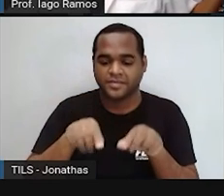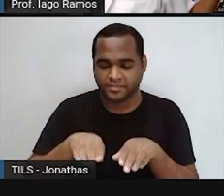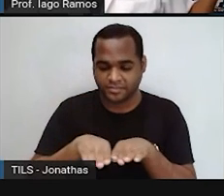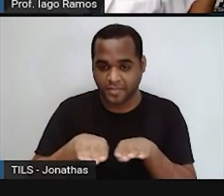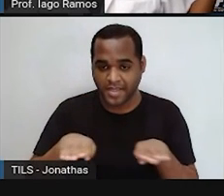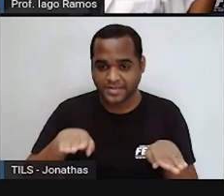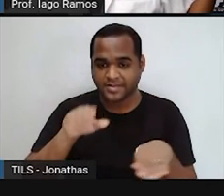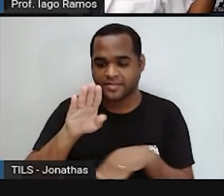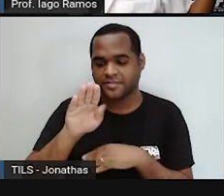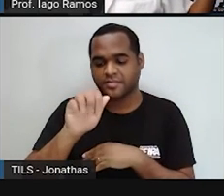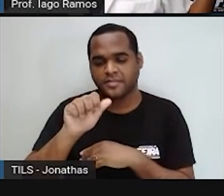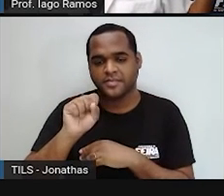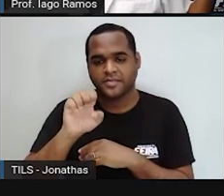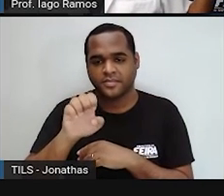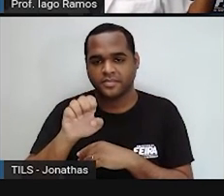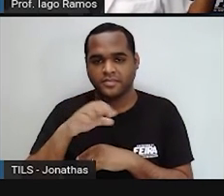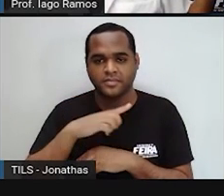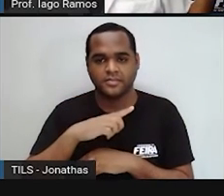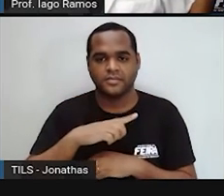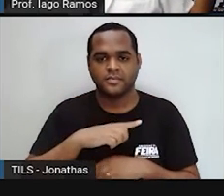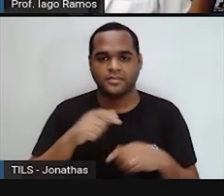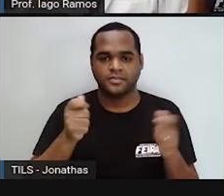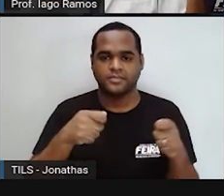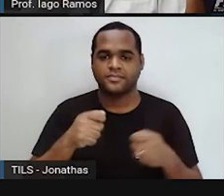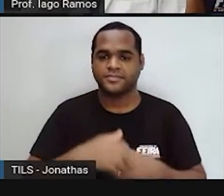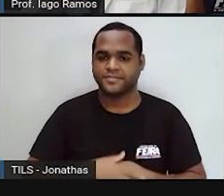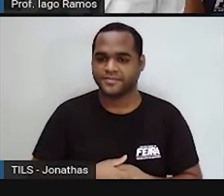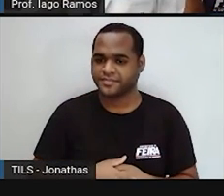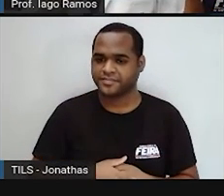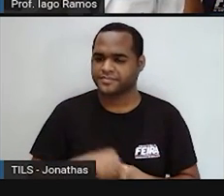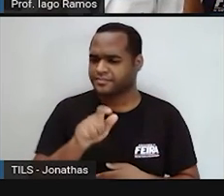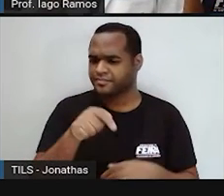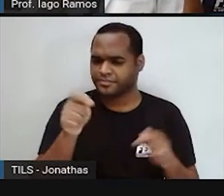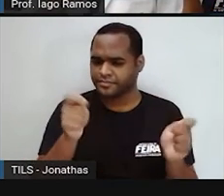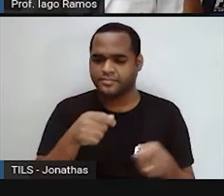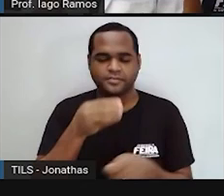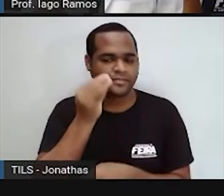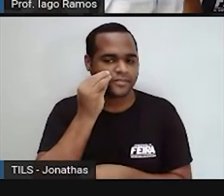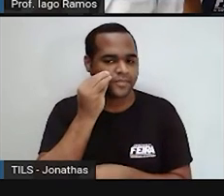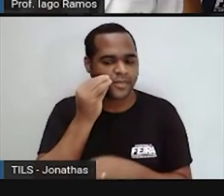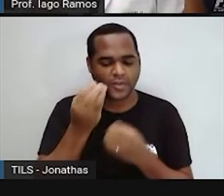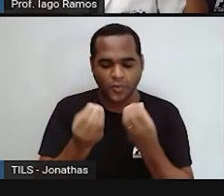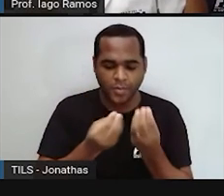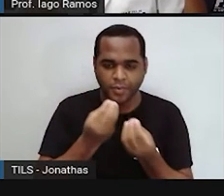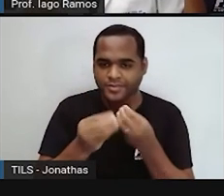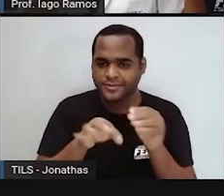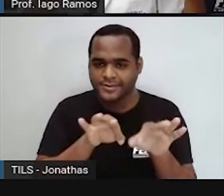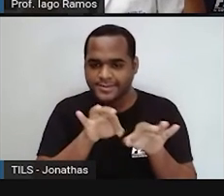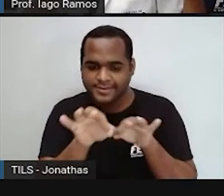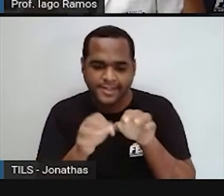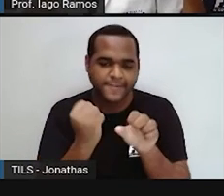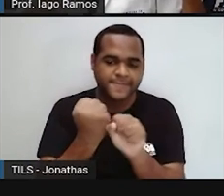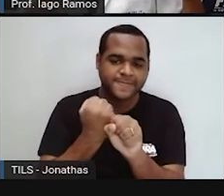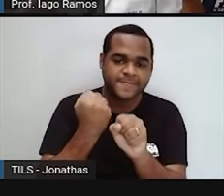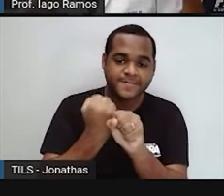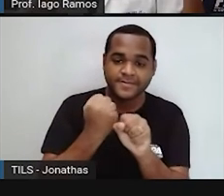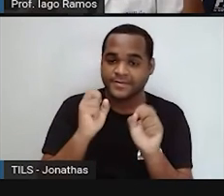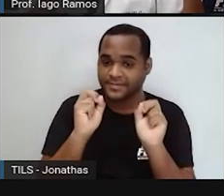base da nossa pirâmide certo você pode estar tentando construir aí